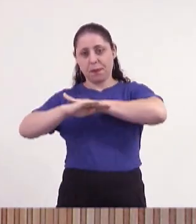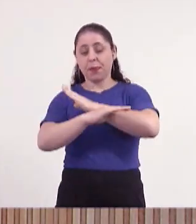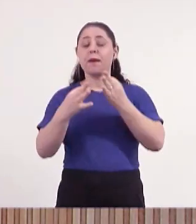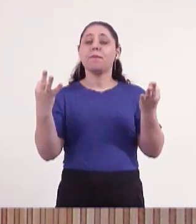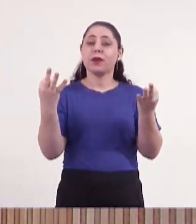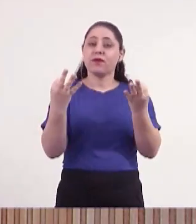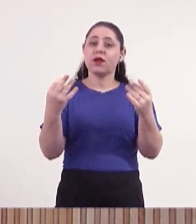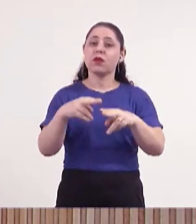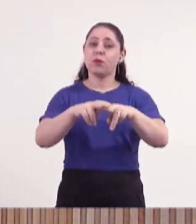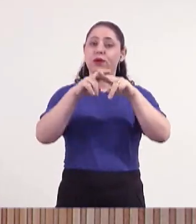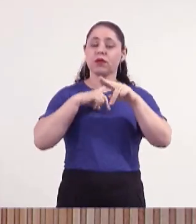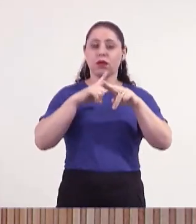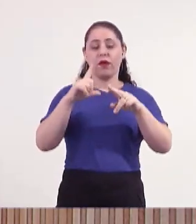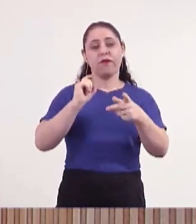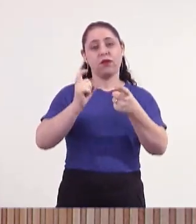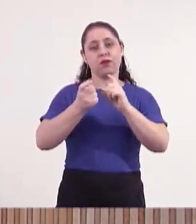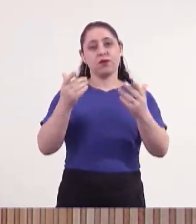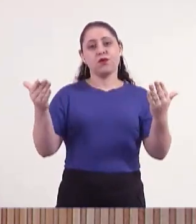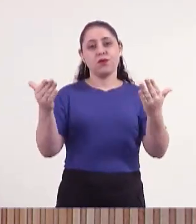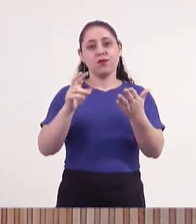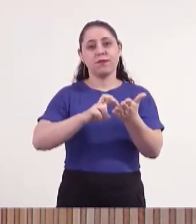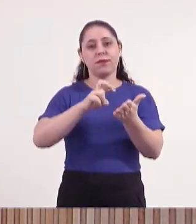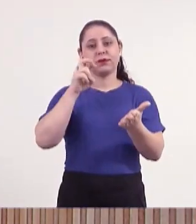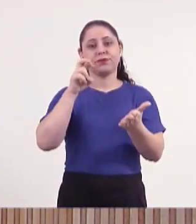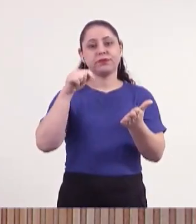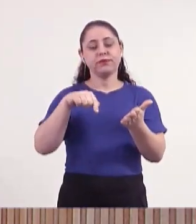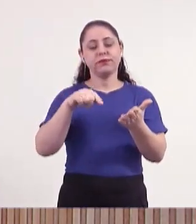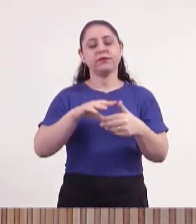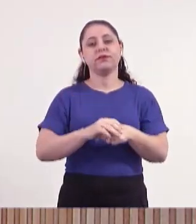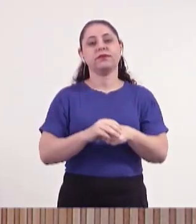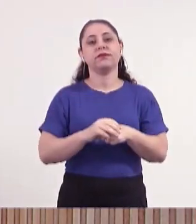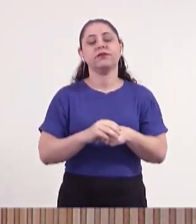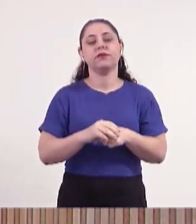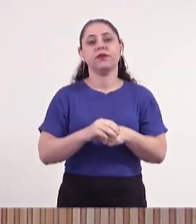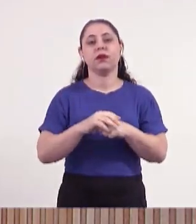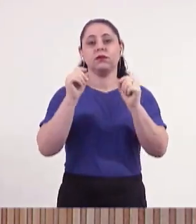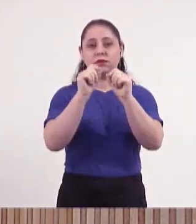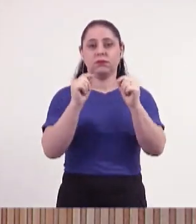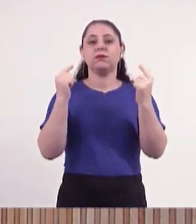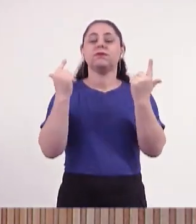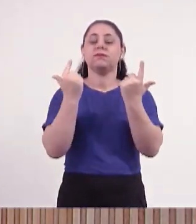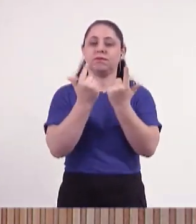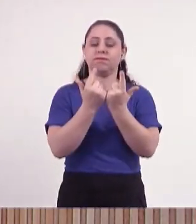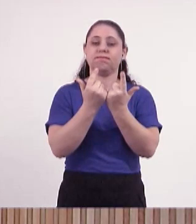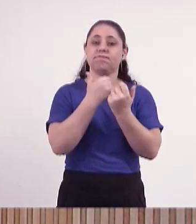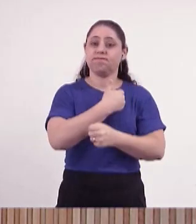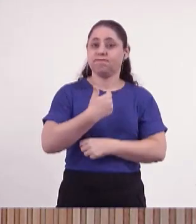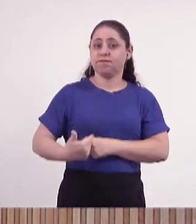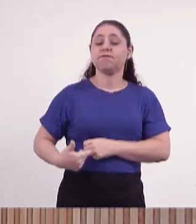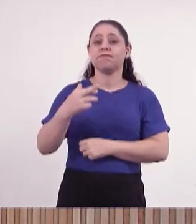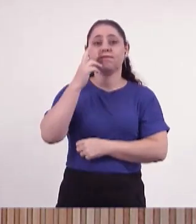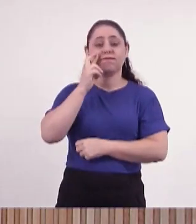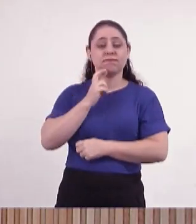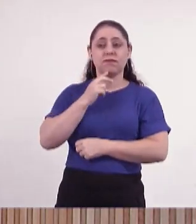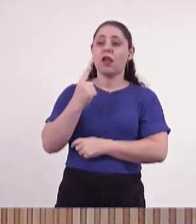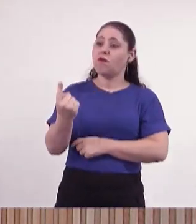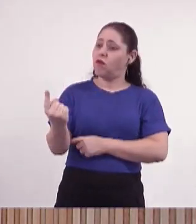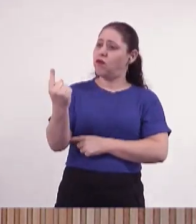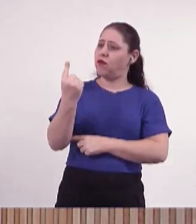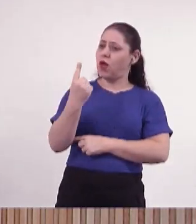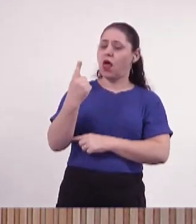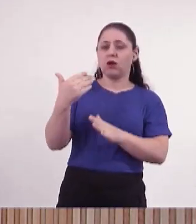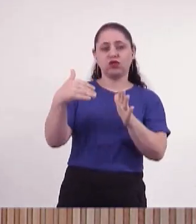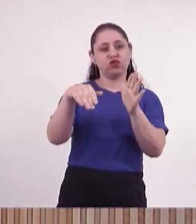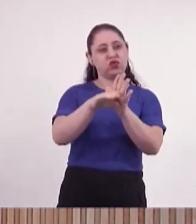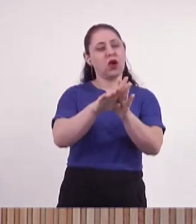nosso estado. Então, a gente teve essa reunião hoje pela manhã aqui na Assembleia Legislativa. O governador Eduardo Riedel veio até